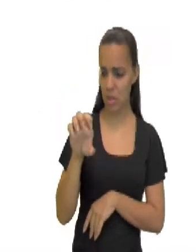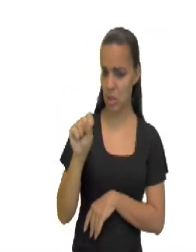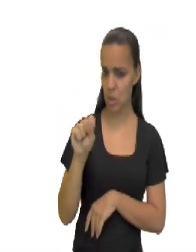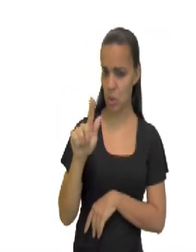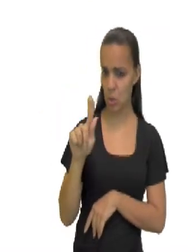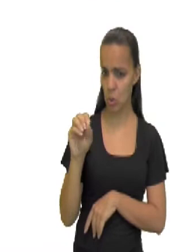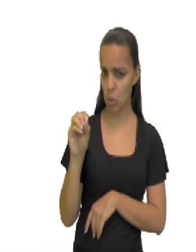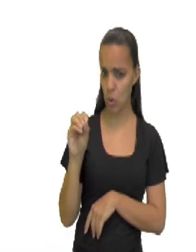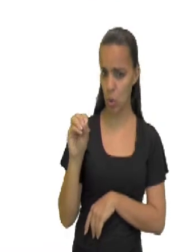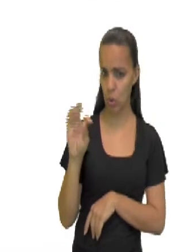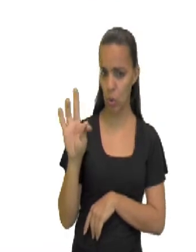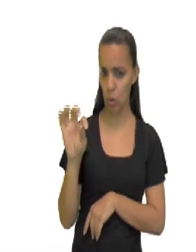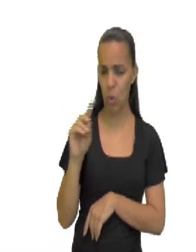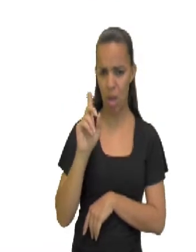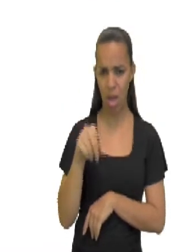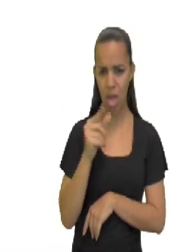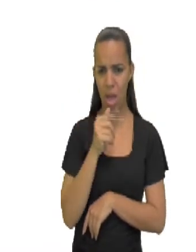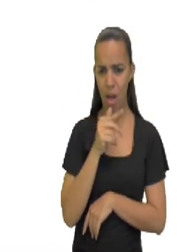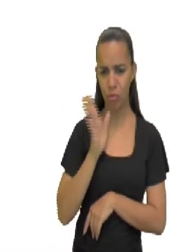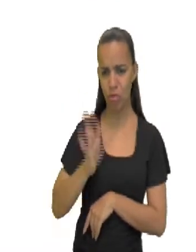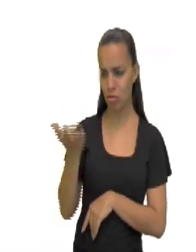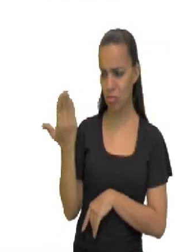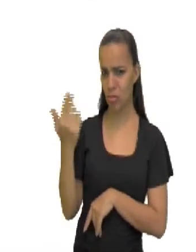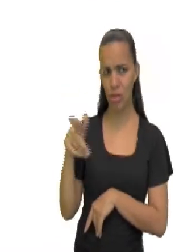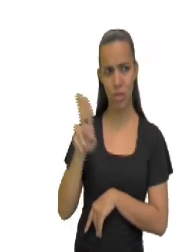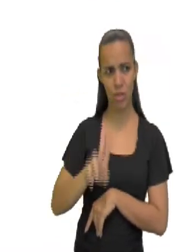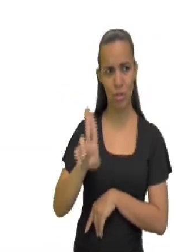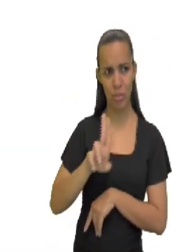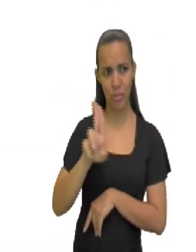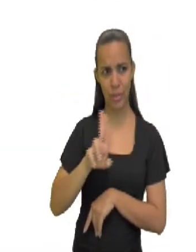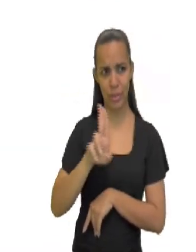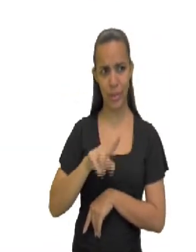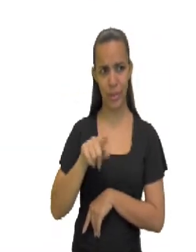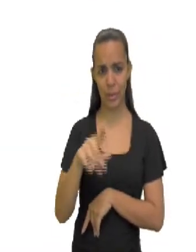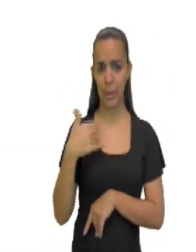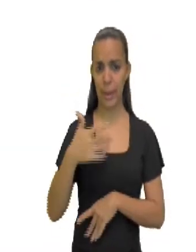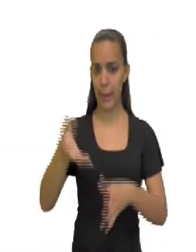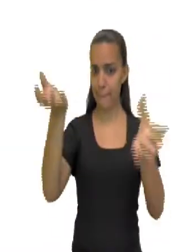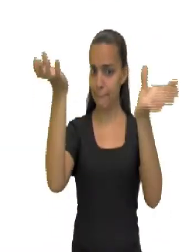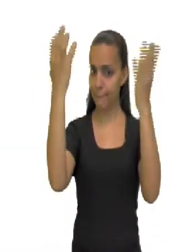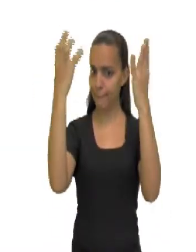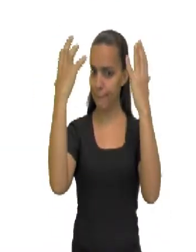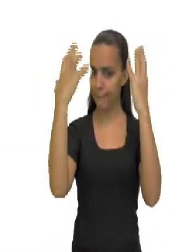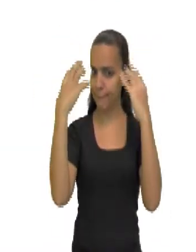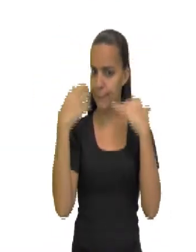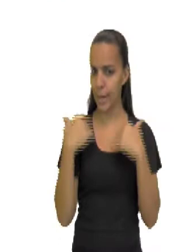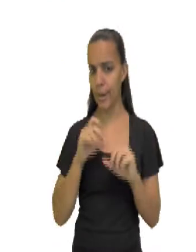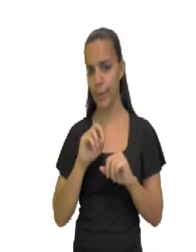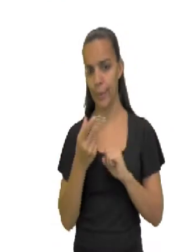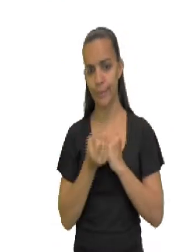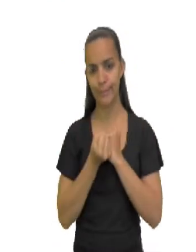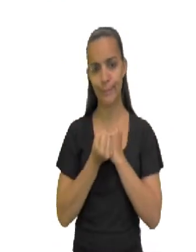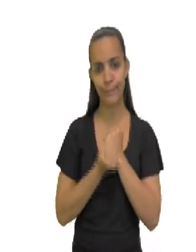Esgoto, isso mesmo, aquela água que sai lá do seu banheiro,